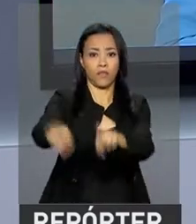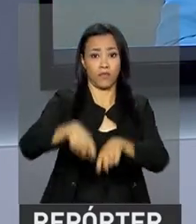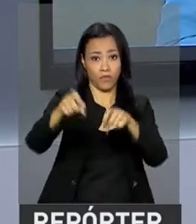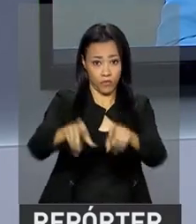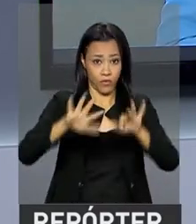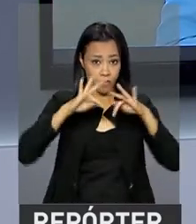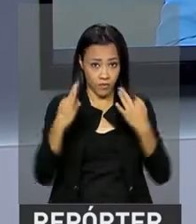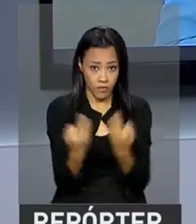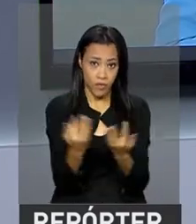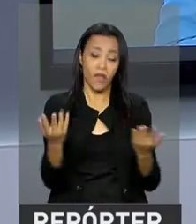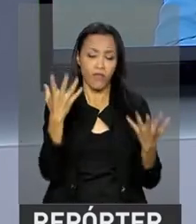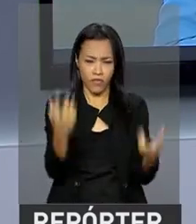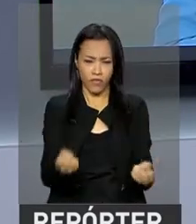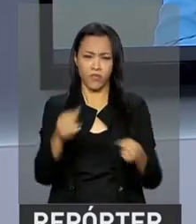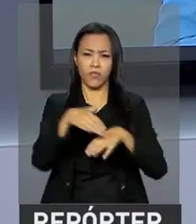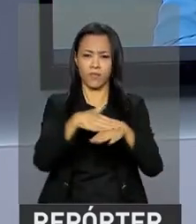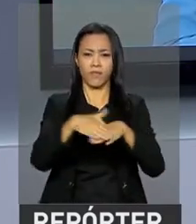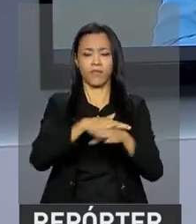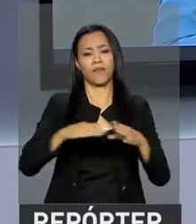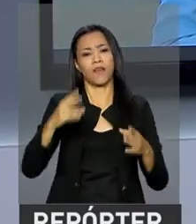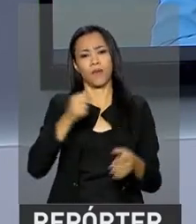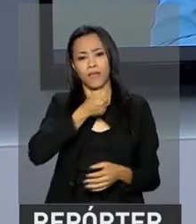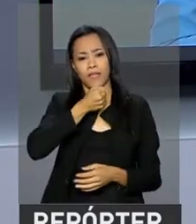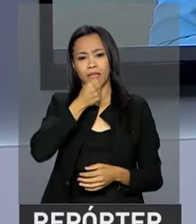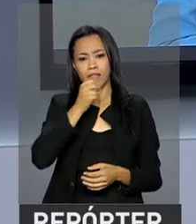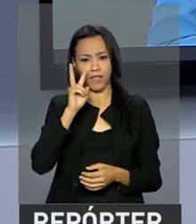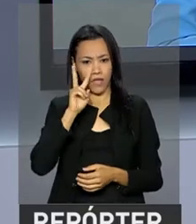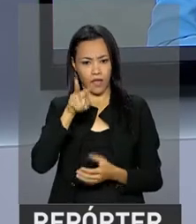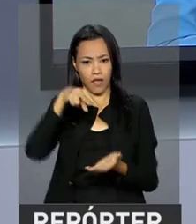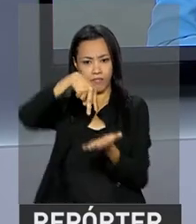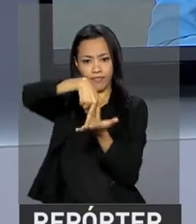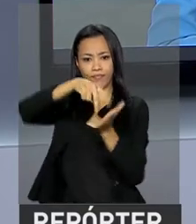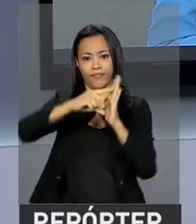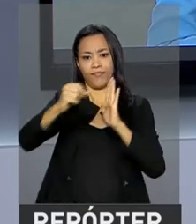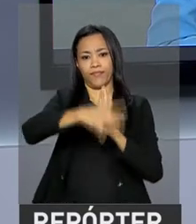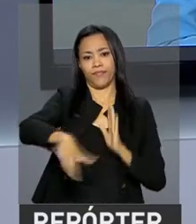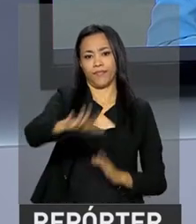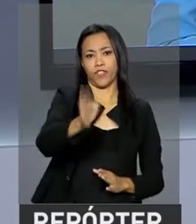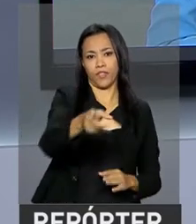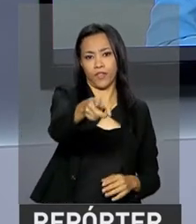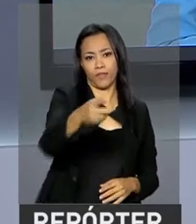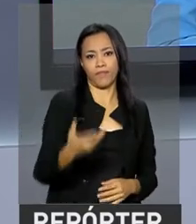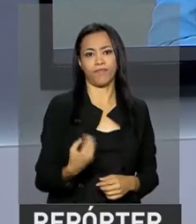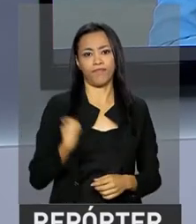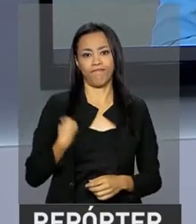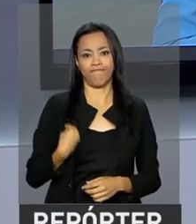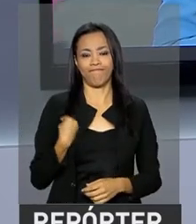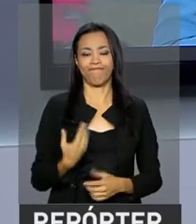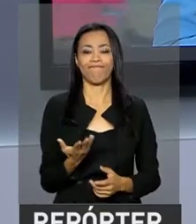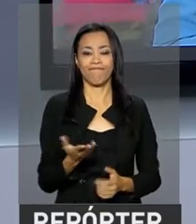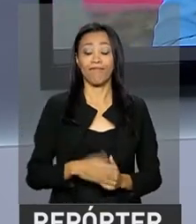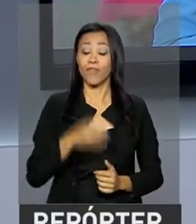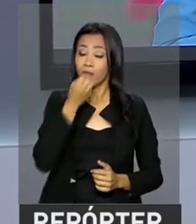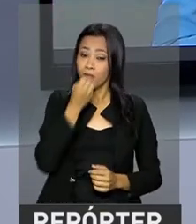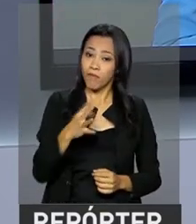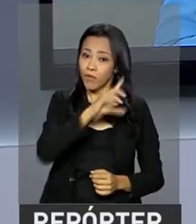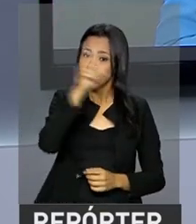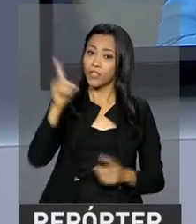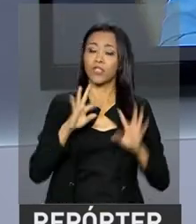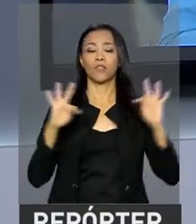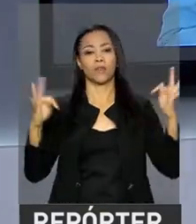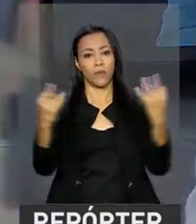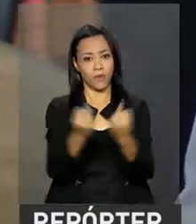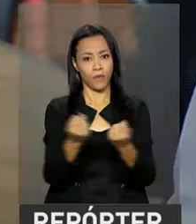reportagem sadias que tenha informações da pra ver que ela está lá no local do evento 8 é isso é bom dia além do bom dia bom dia a